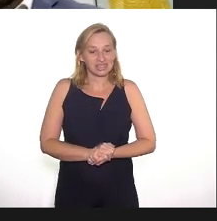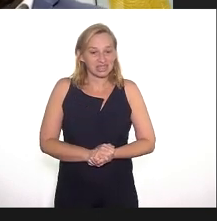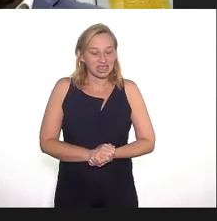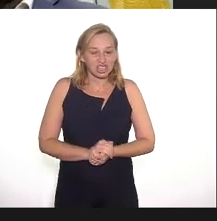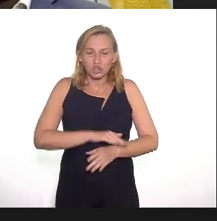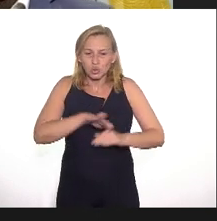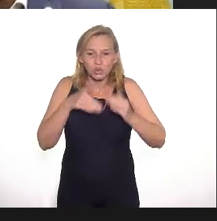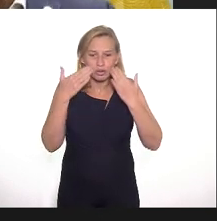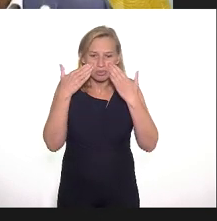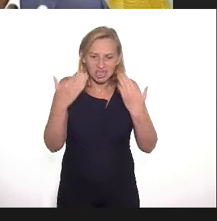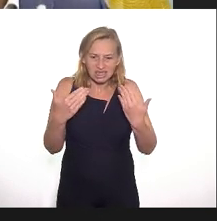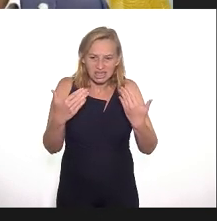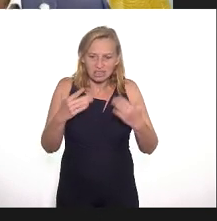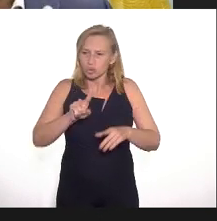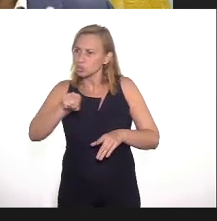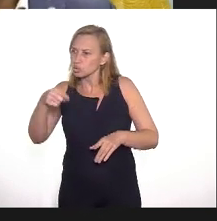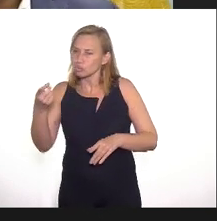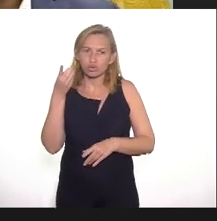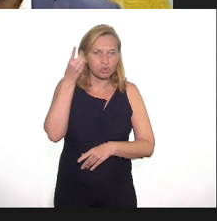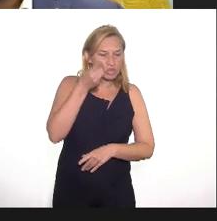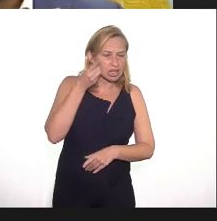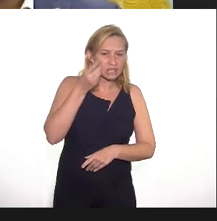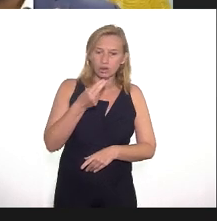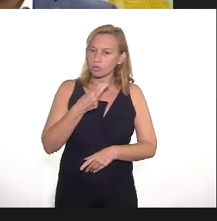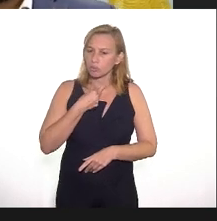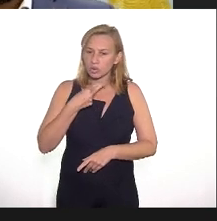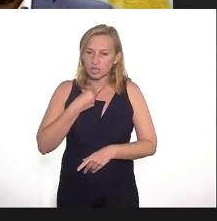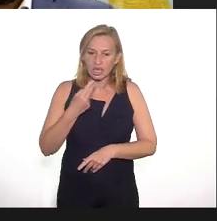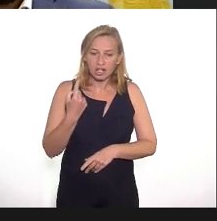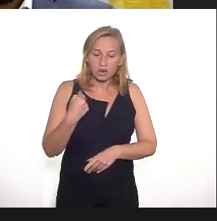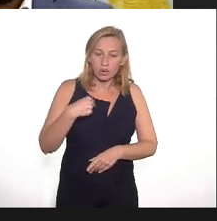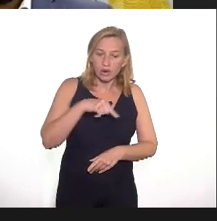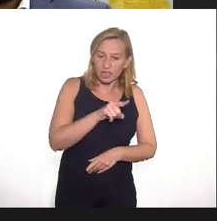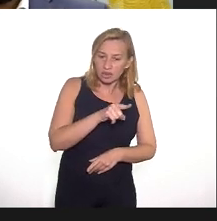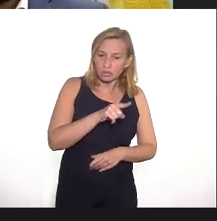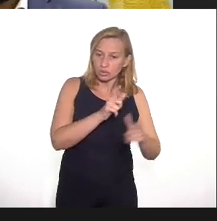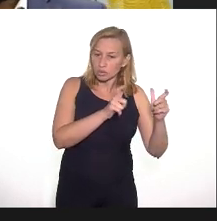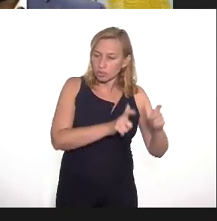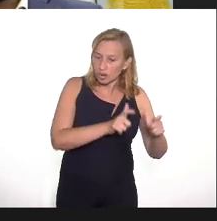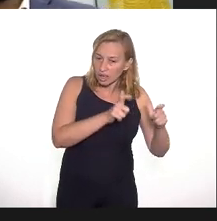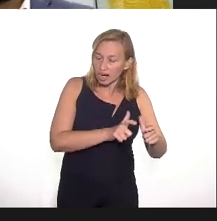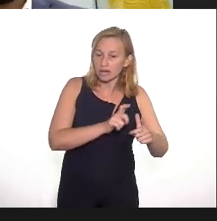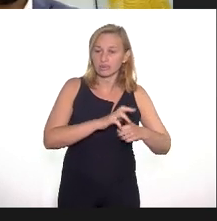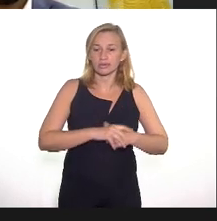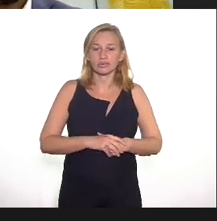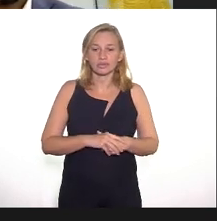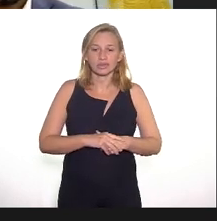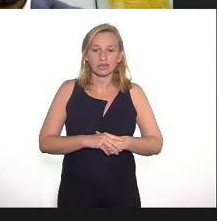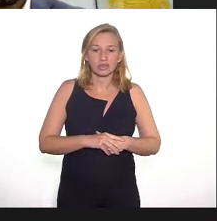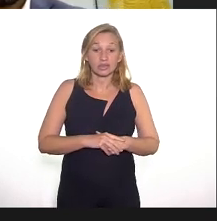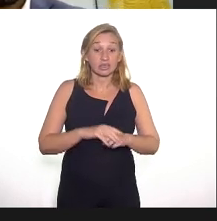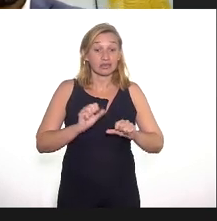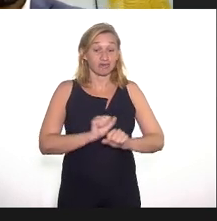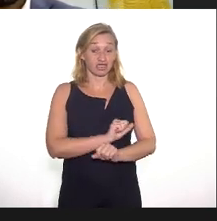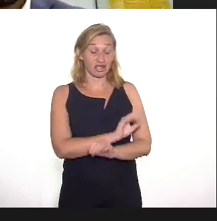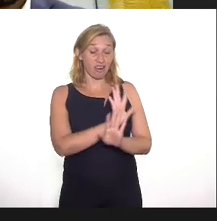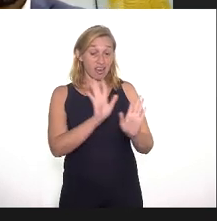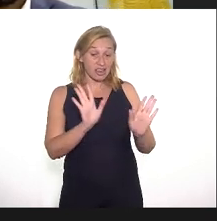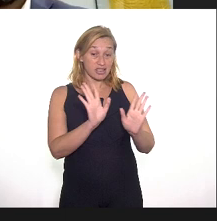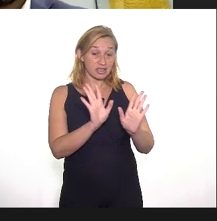toda a apresentação para os demais deputados que não puderam comparecer ao evento, para esclarecimento